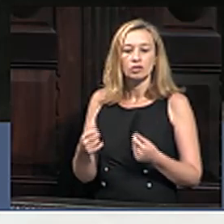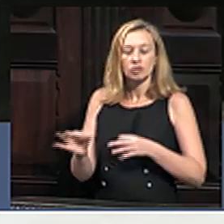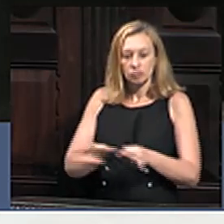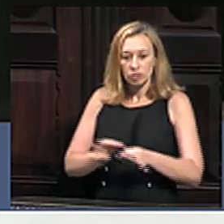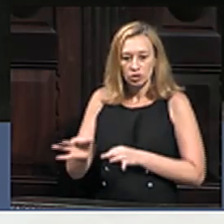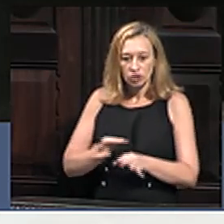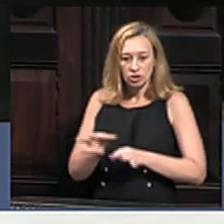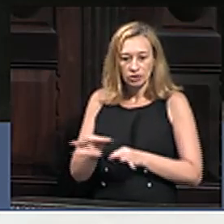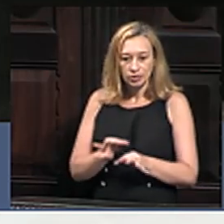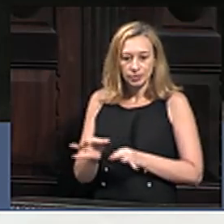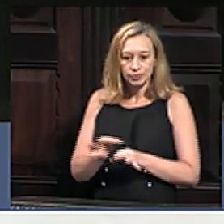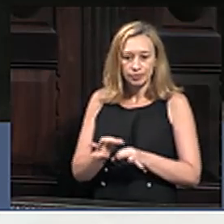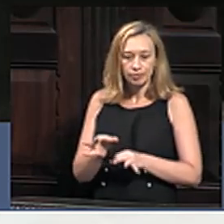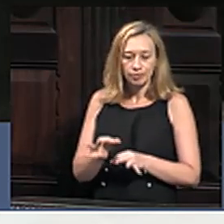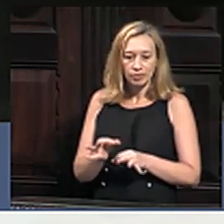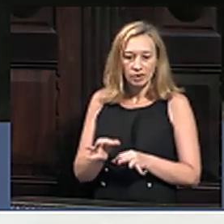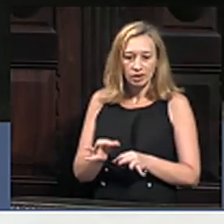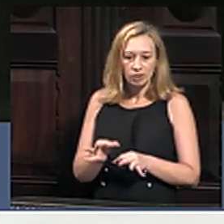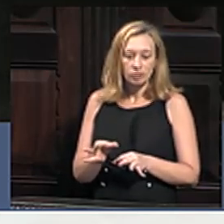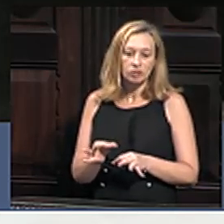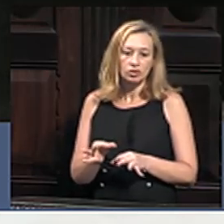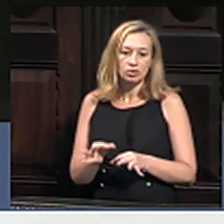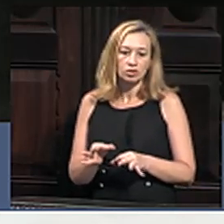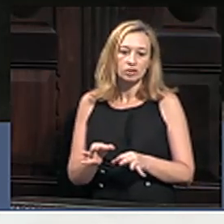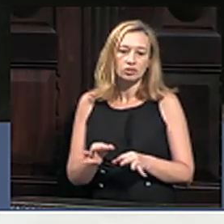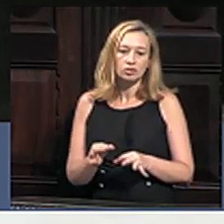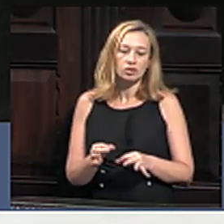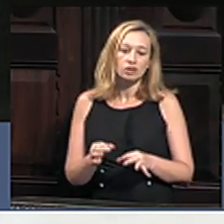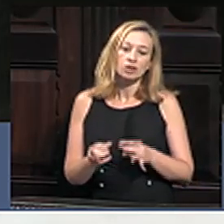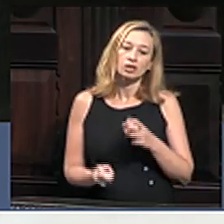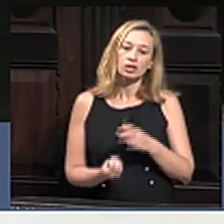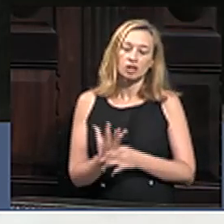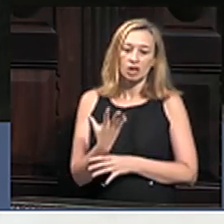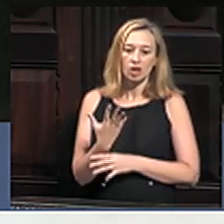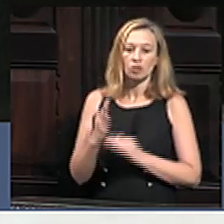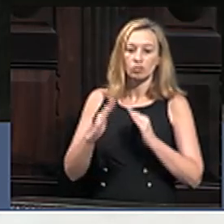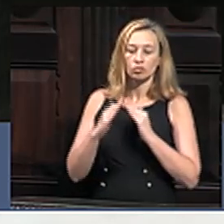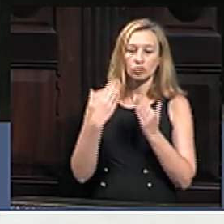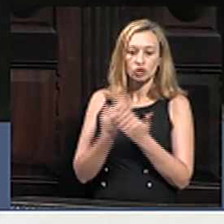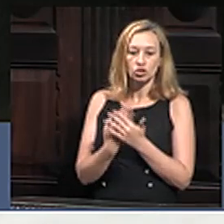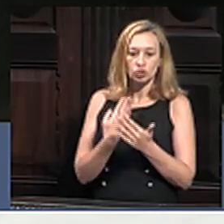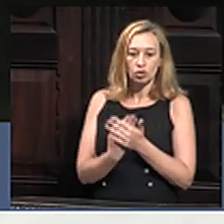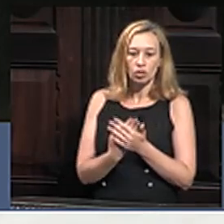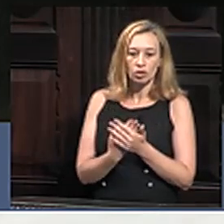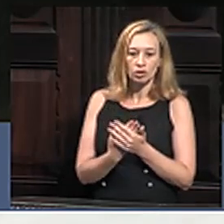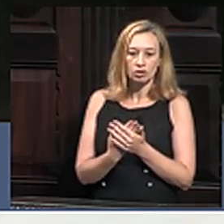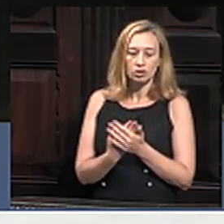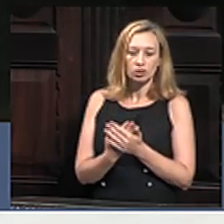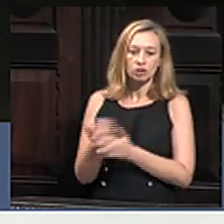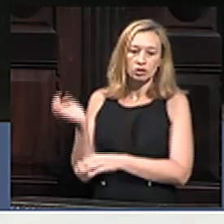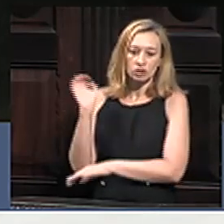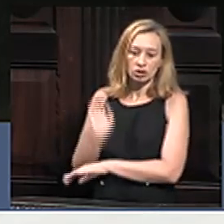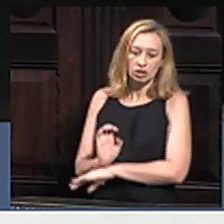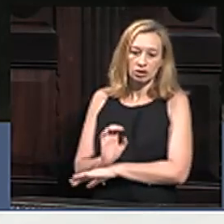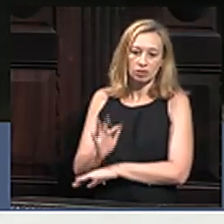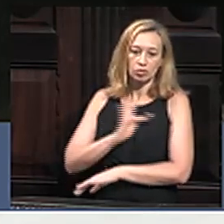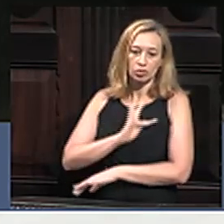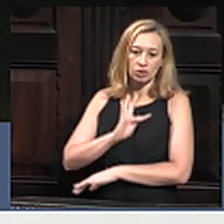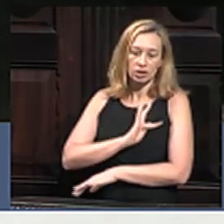outubro, mudar uma denominação de escola, de um colégio estadual da Polícia